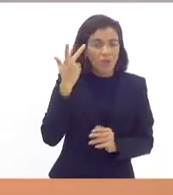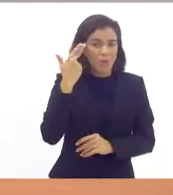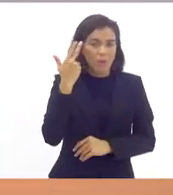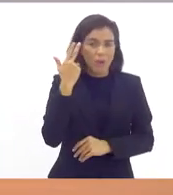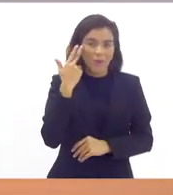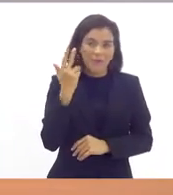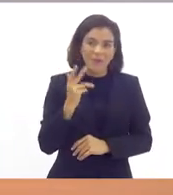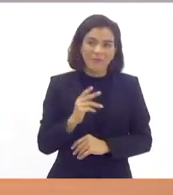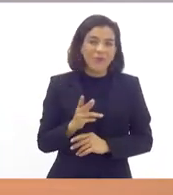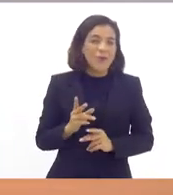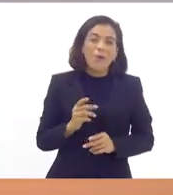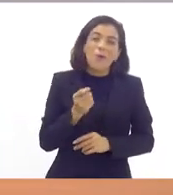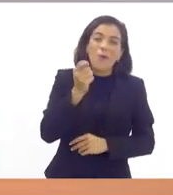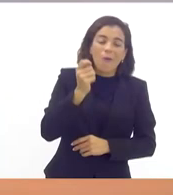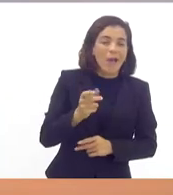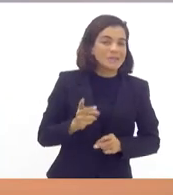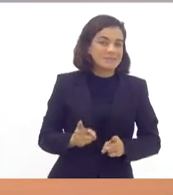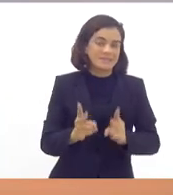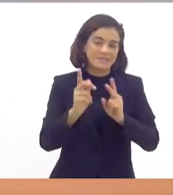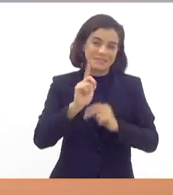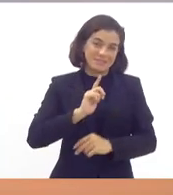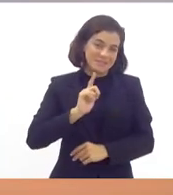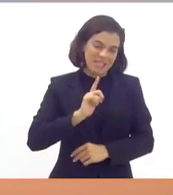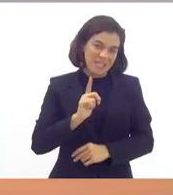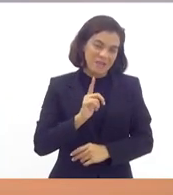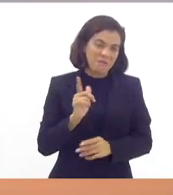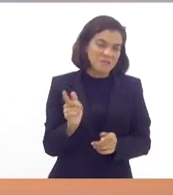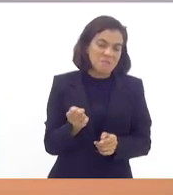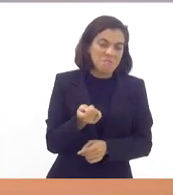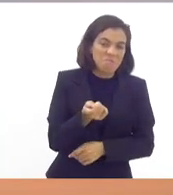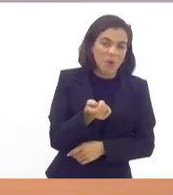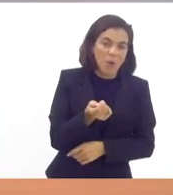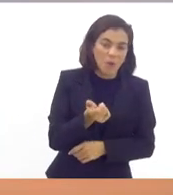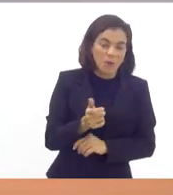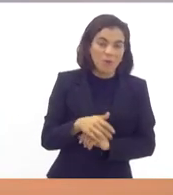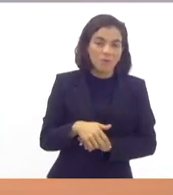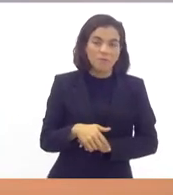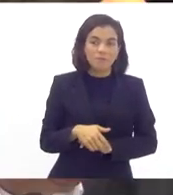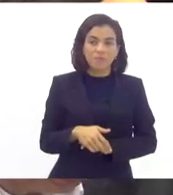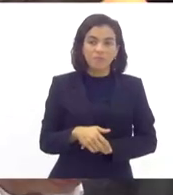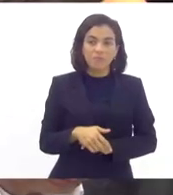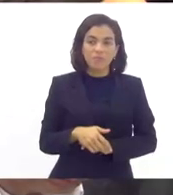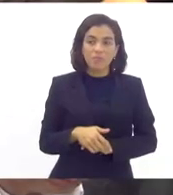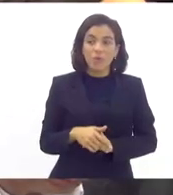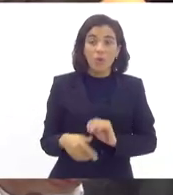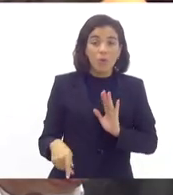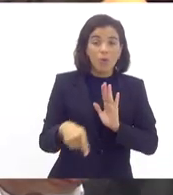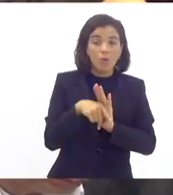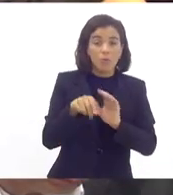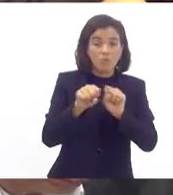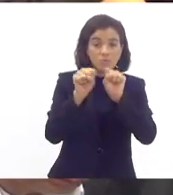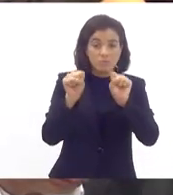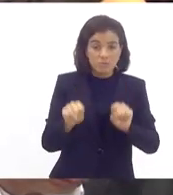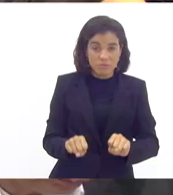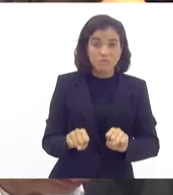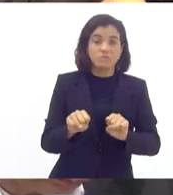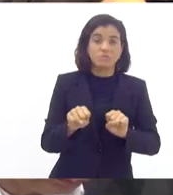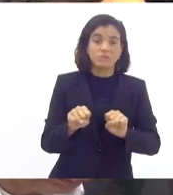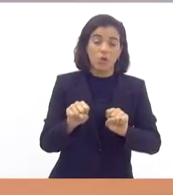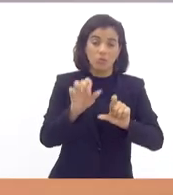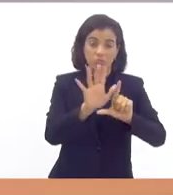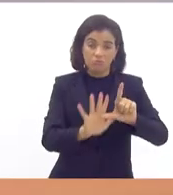Quase sempre tem isso, então, na verdade, vai ser uma coisa muito pequena a mais. o próprio sistema, a própria interface que